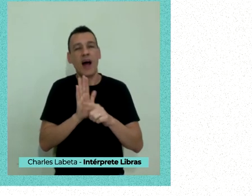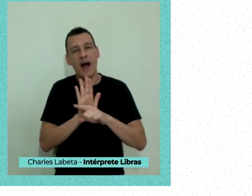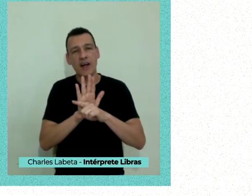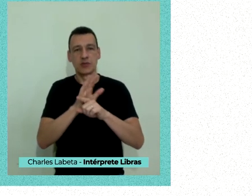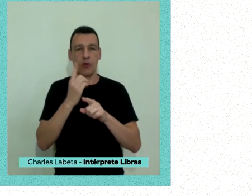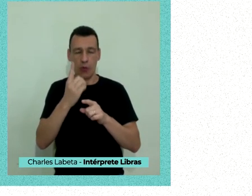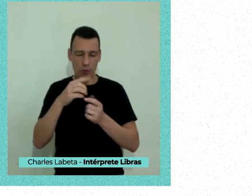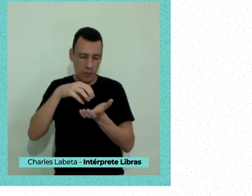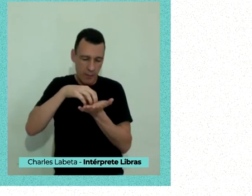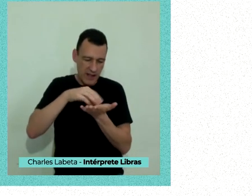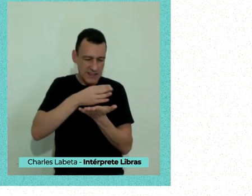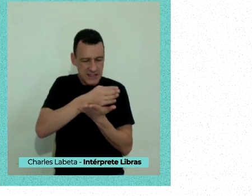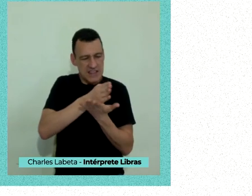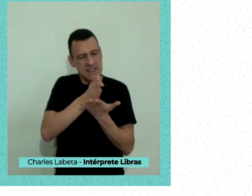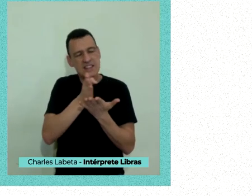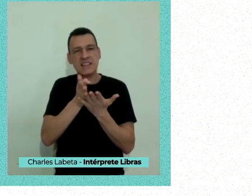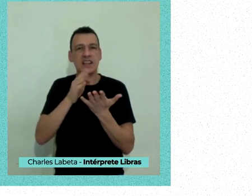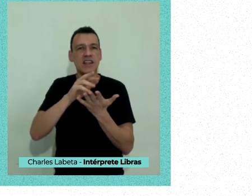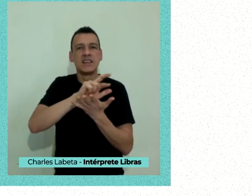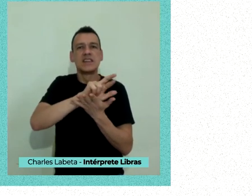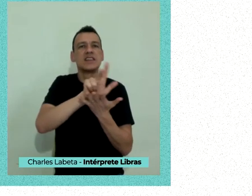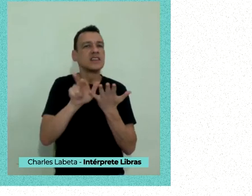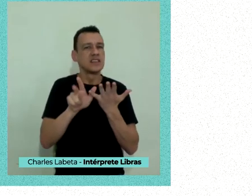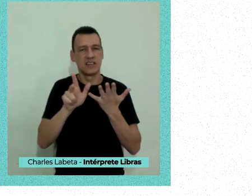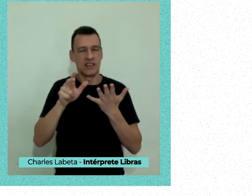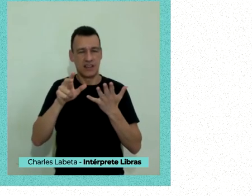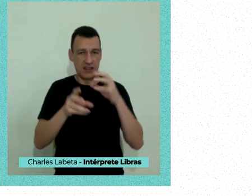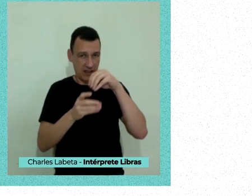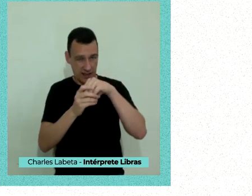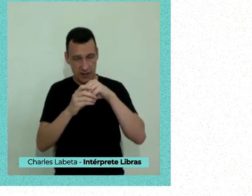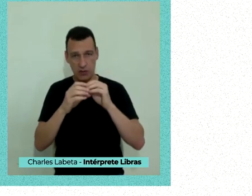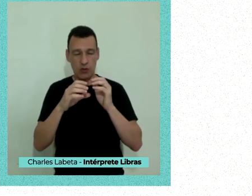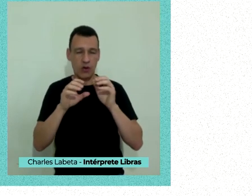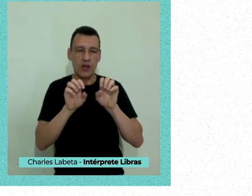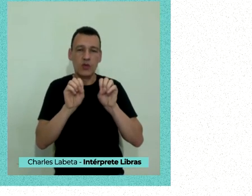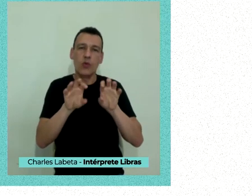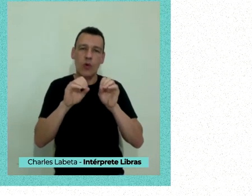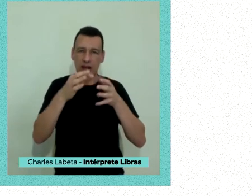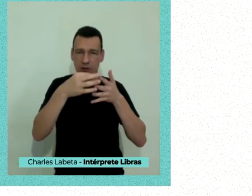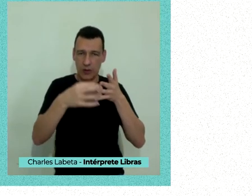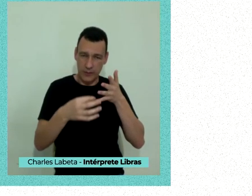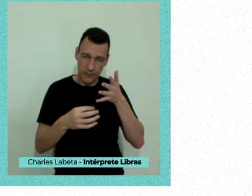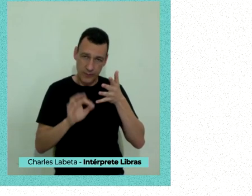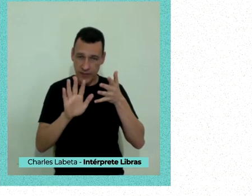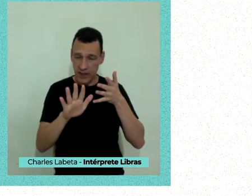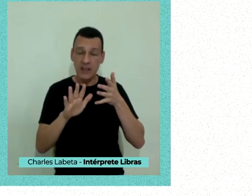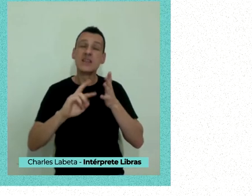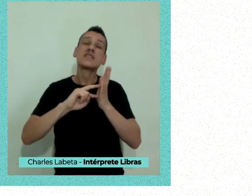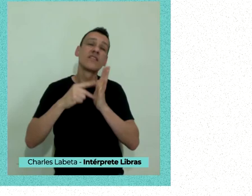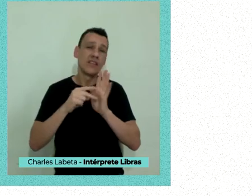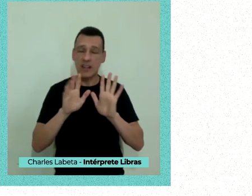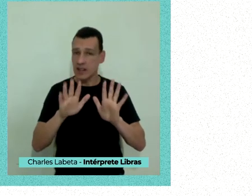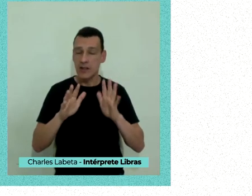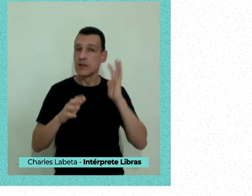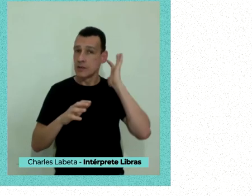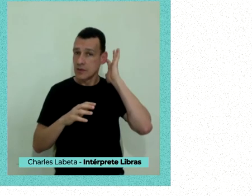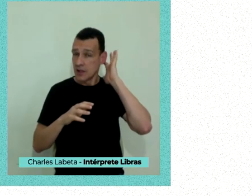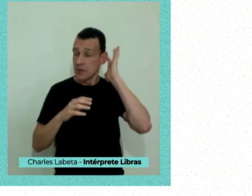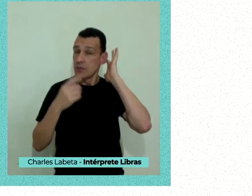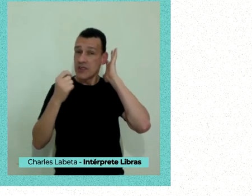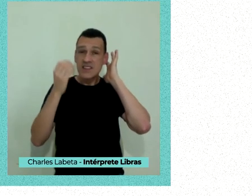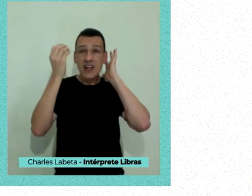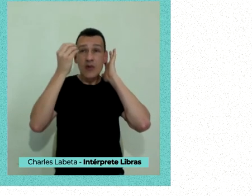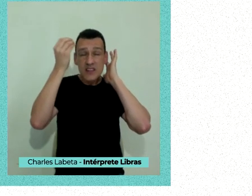diversas no currículo, ou seja, que esse currículo parta de diversas origens do conhecimento, como, por